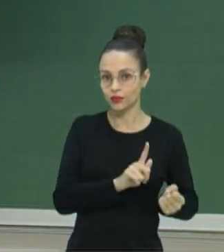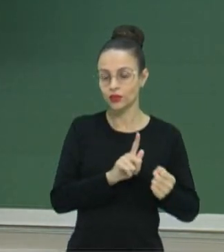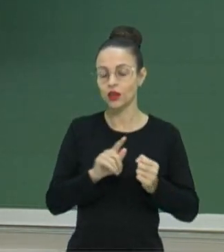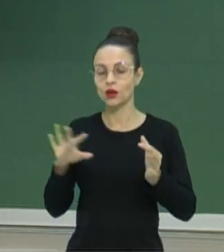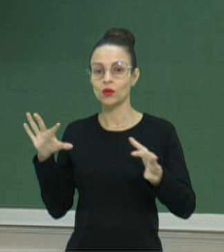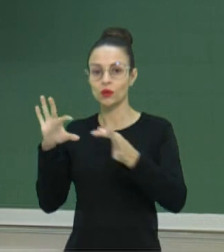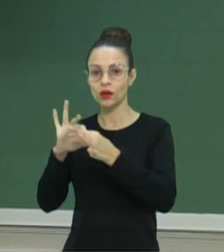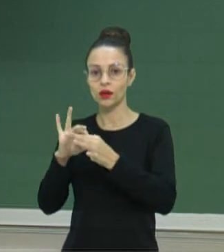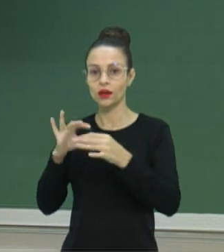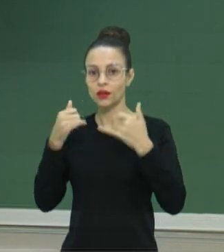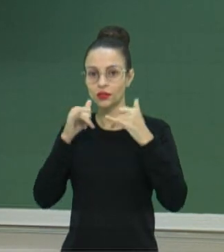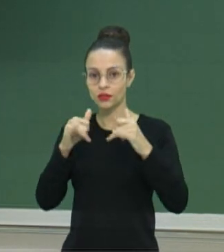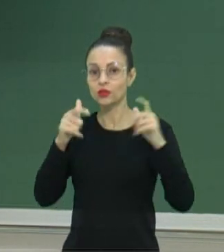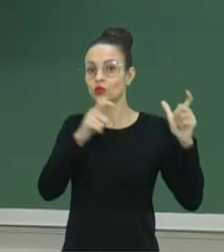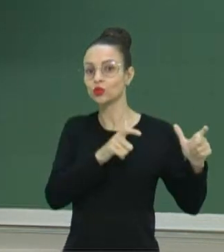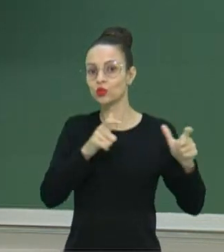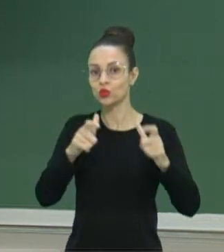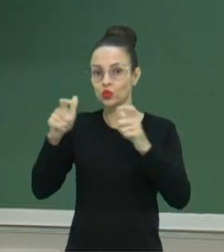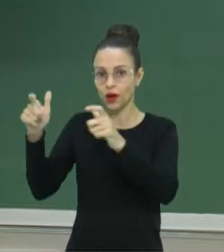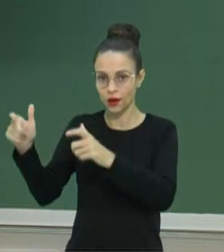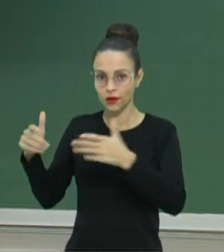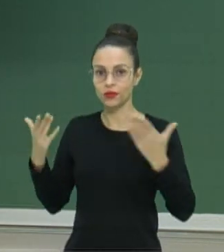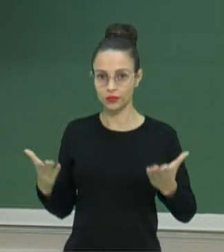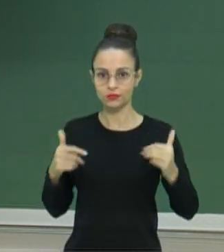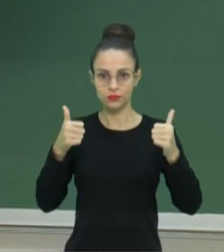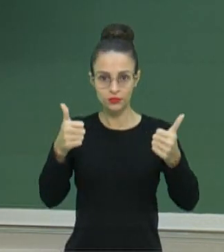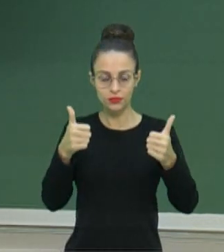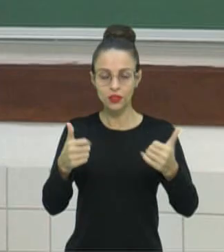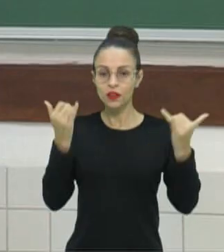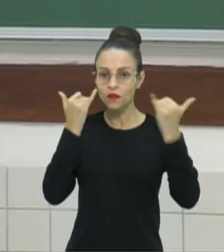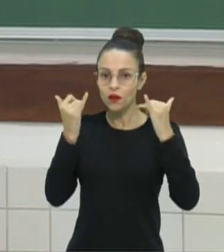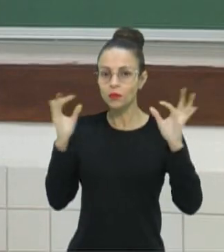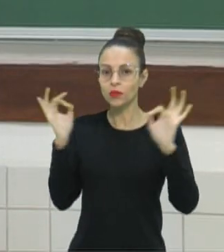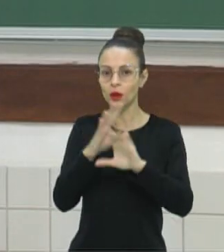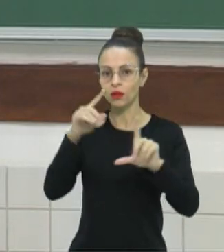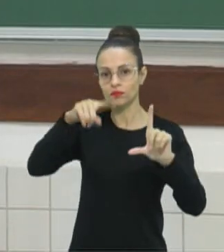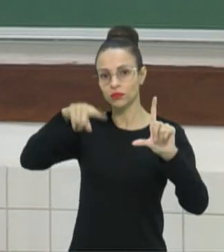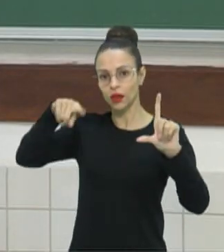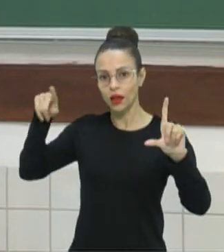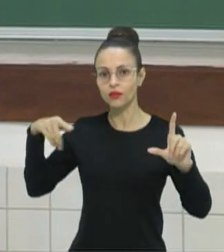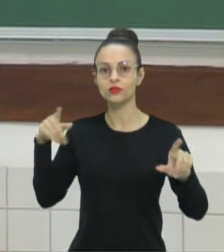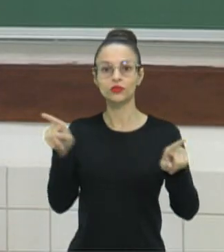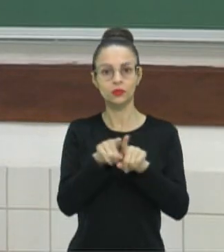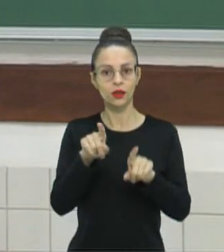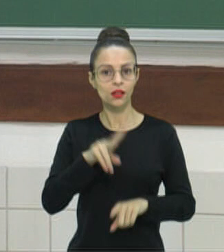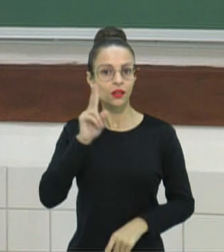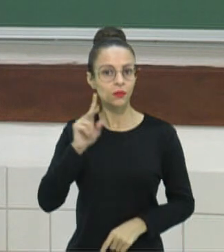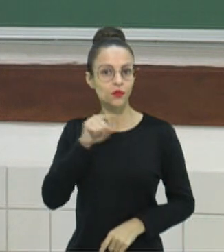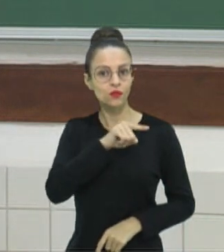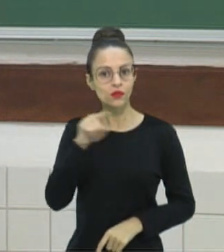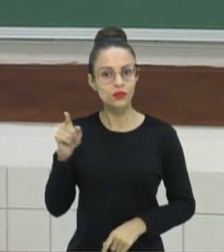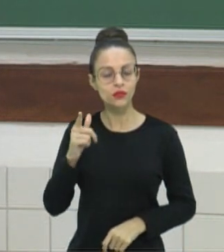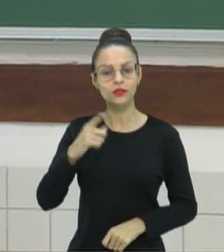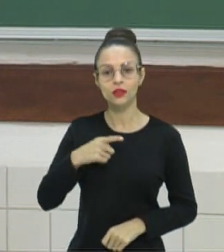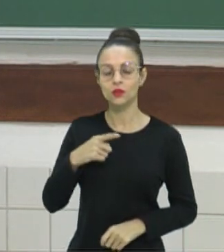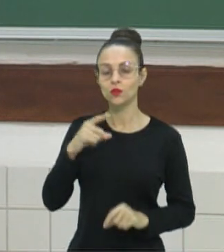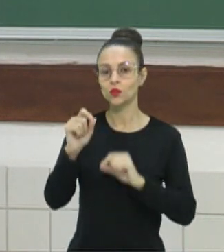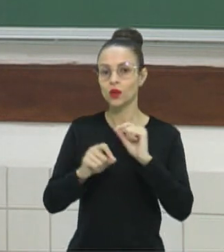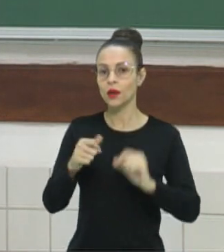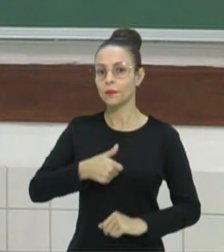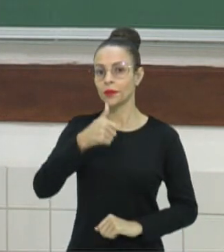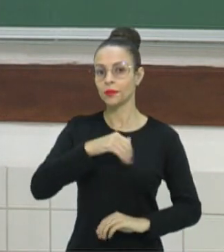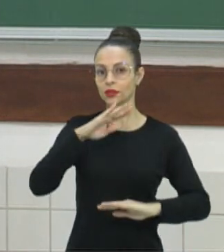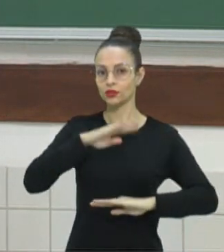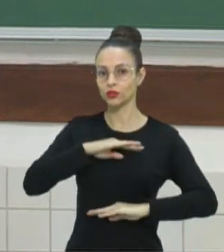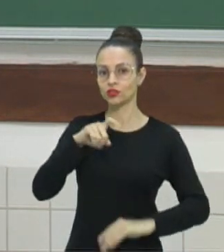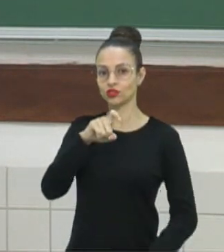função da posição. Beleza? Com as informações dos gráficos, né, e lembrando que você tem aquela primeira situação